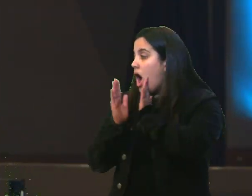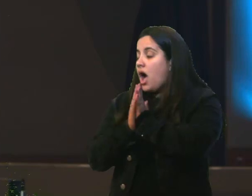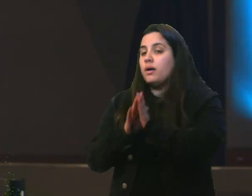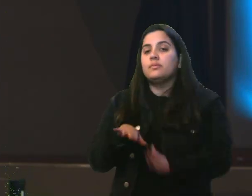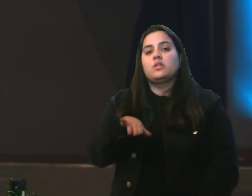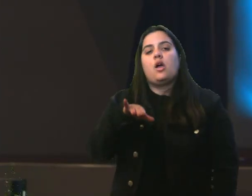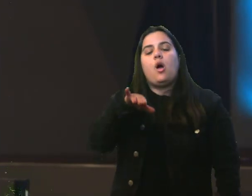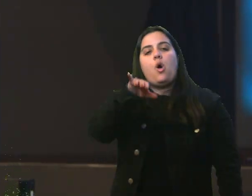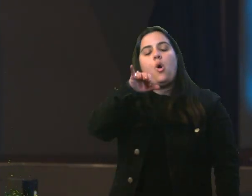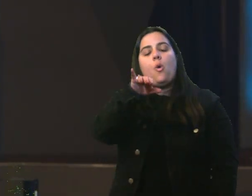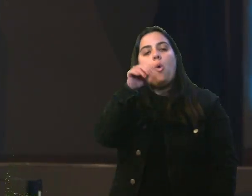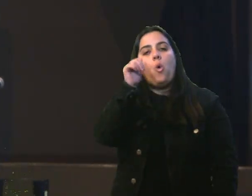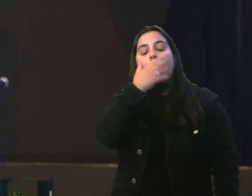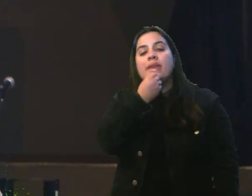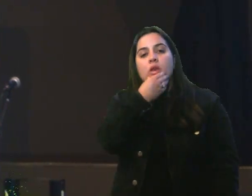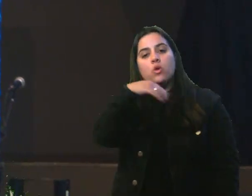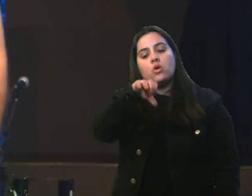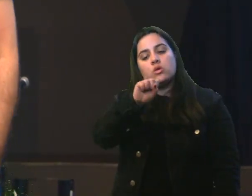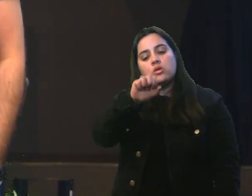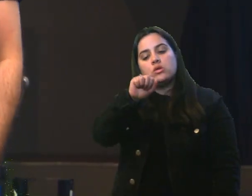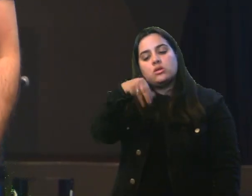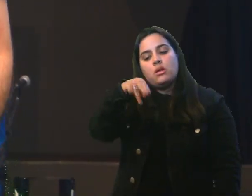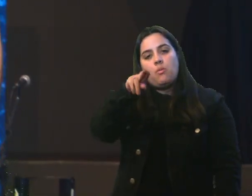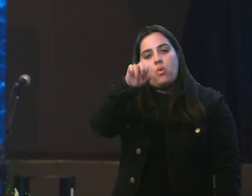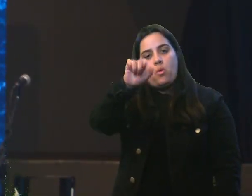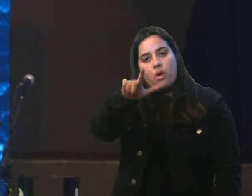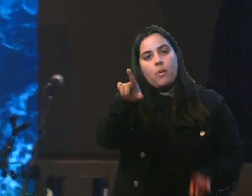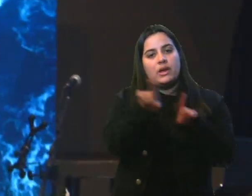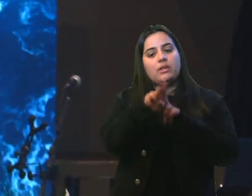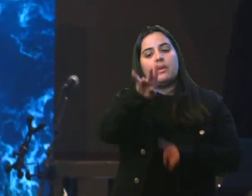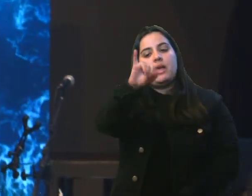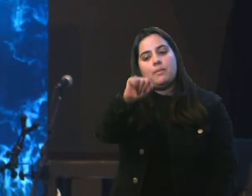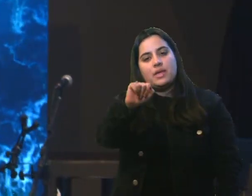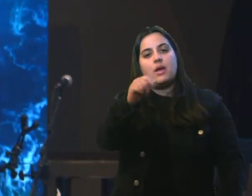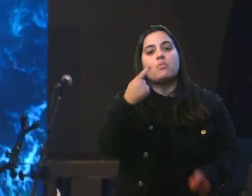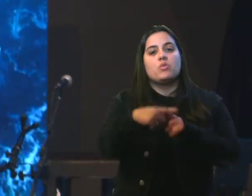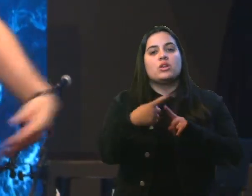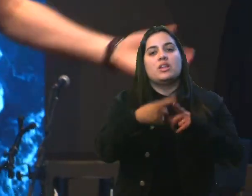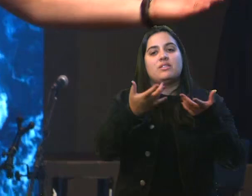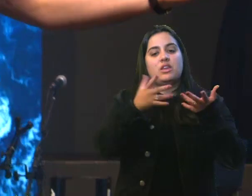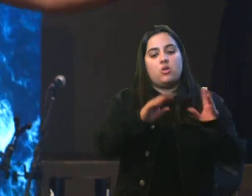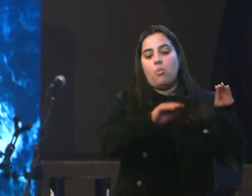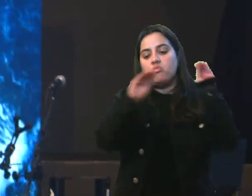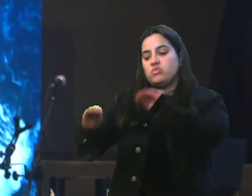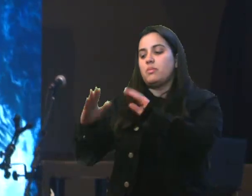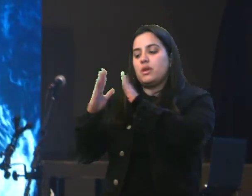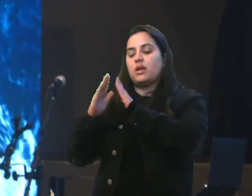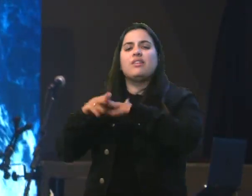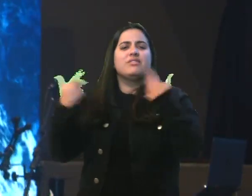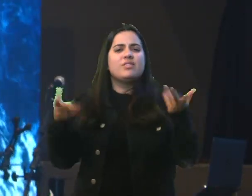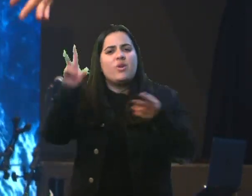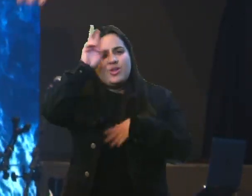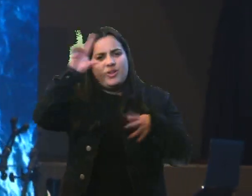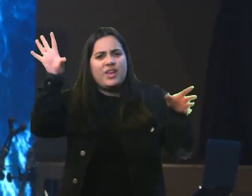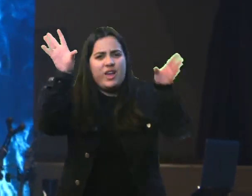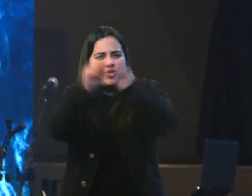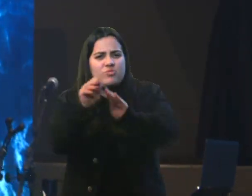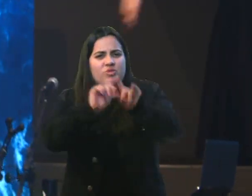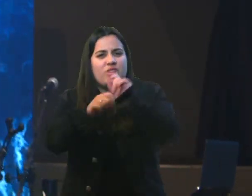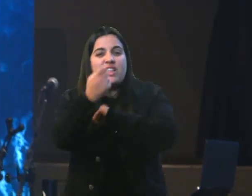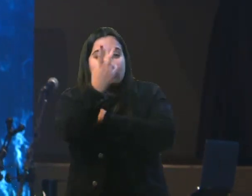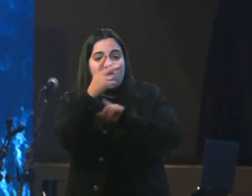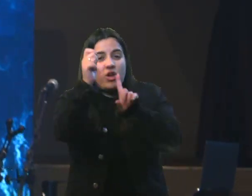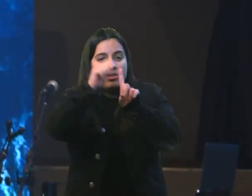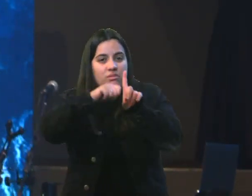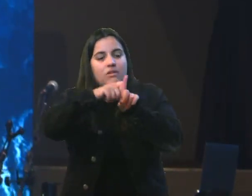Samuel começou a orar, a Bia também, porque eles queriam se mudar para uma casa. Para resumir a história, passados 2